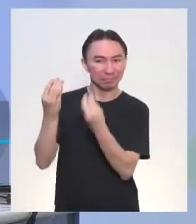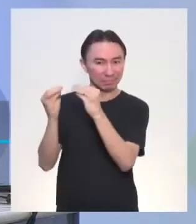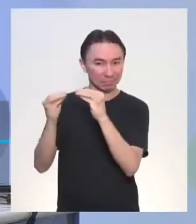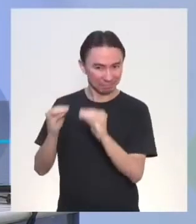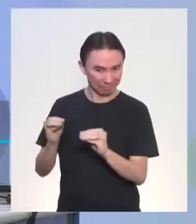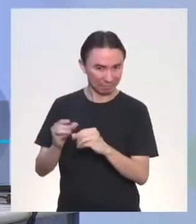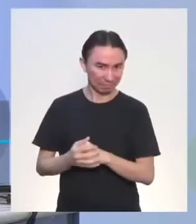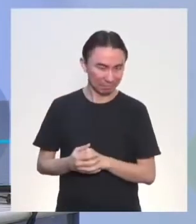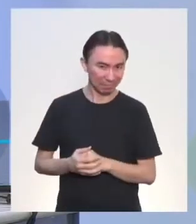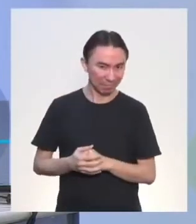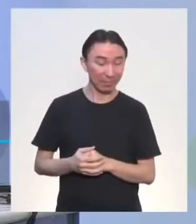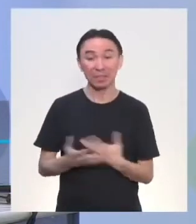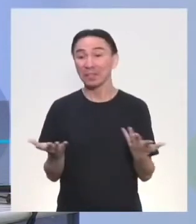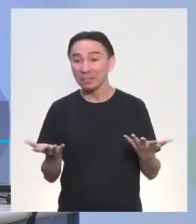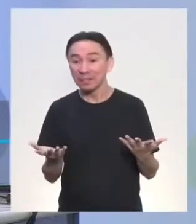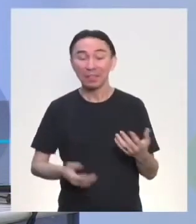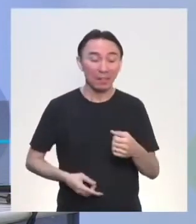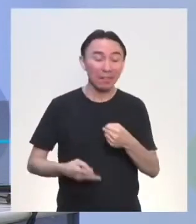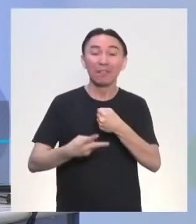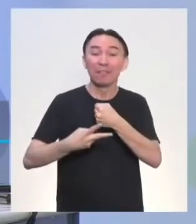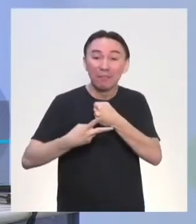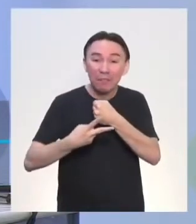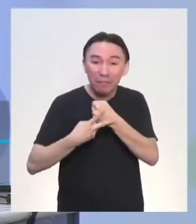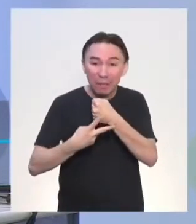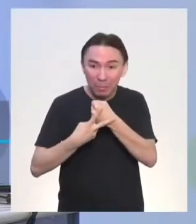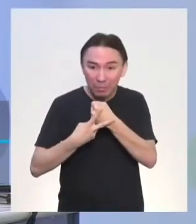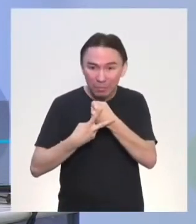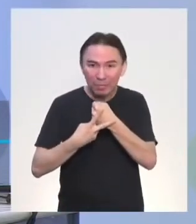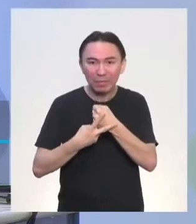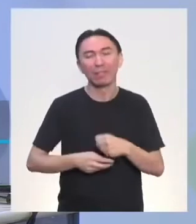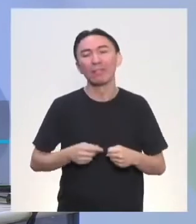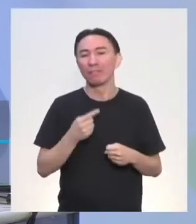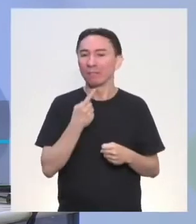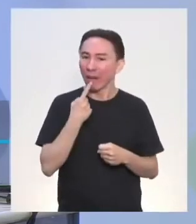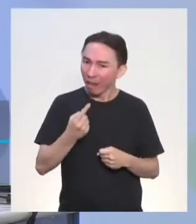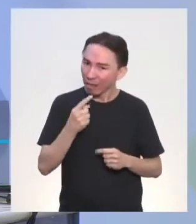Eu preciso dos verbos aí, né? Eu falei de pretéritos e falei de